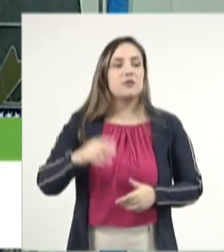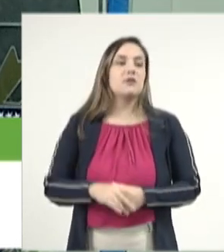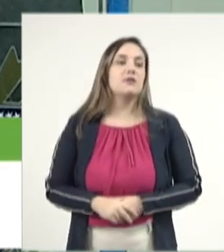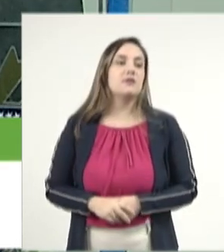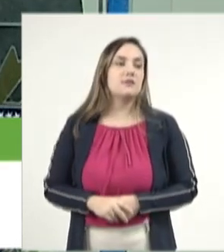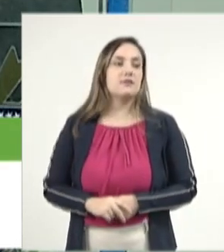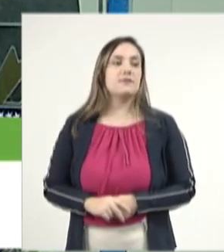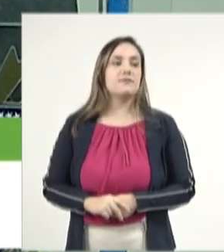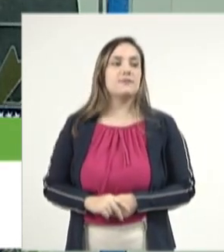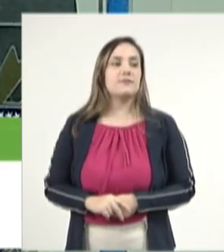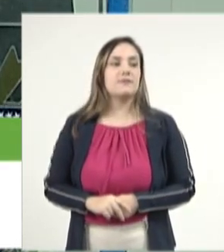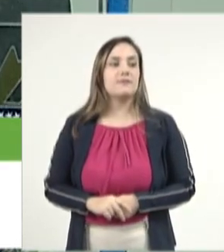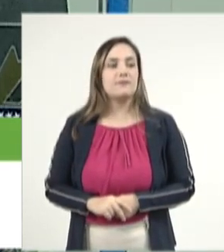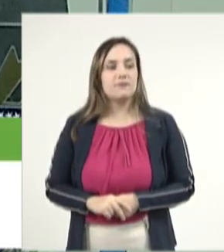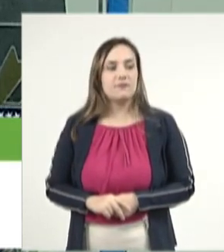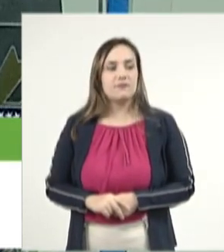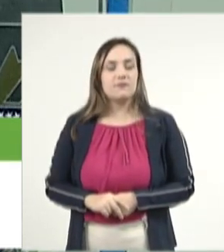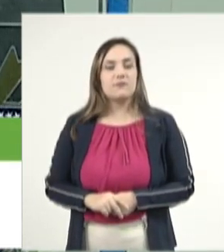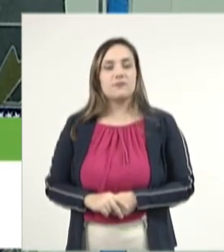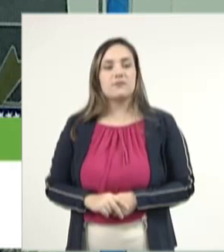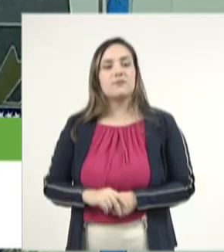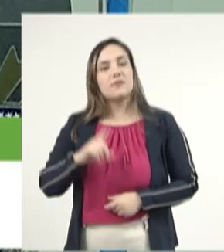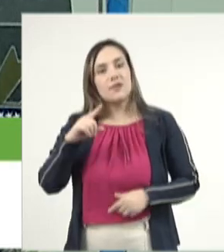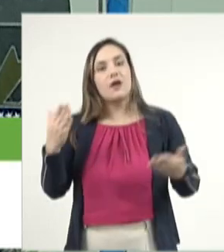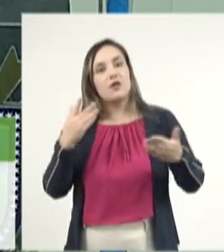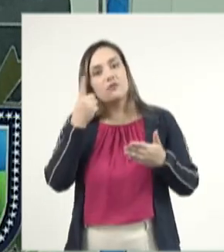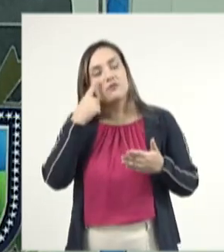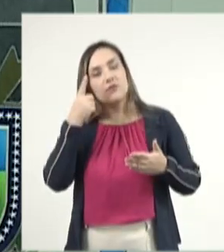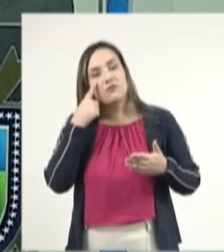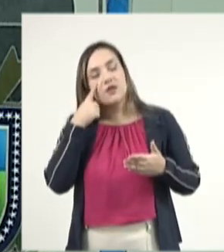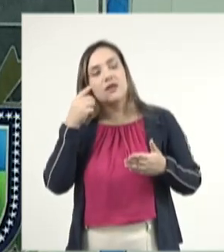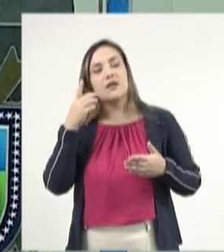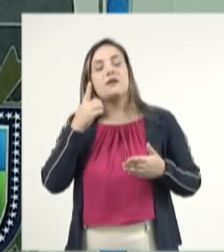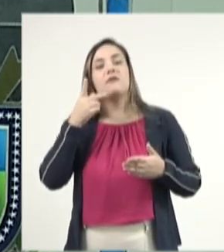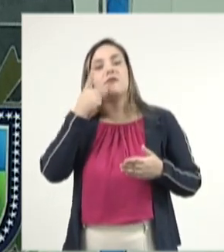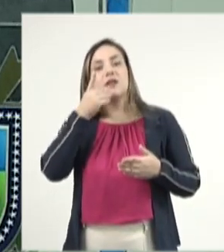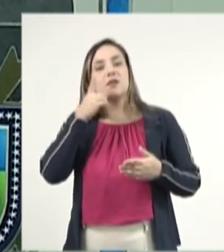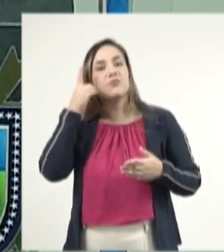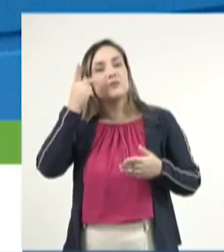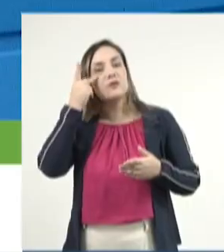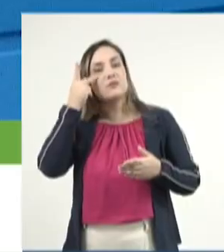proposta apresentada pelo Poder Executivo. Vamos ouvir então a fala do deputado Pedro Kemp.